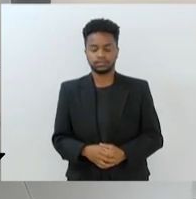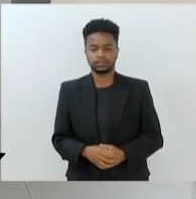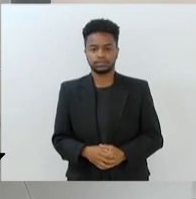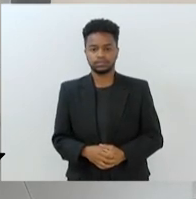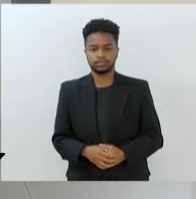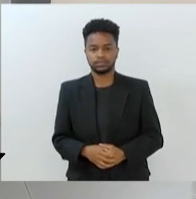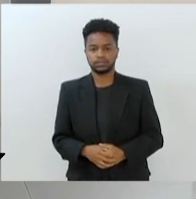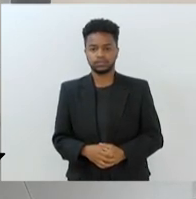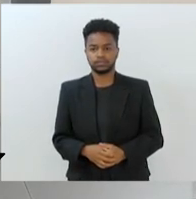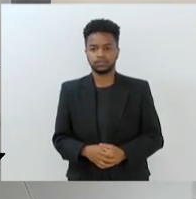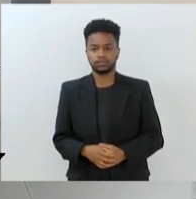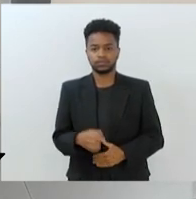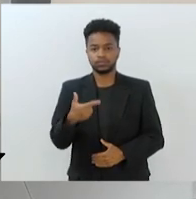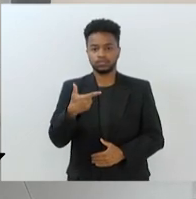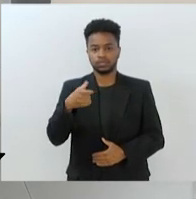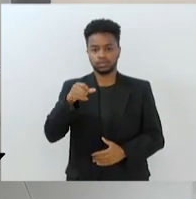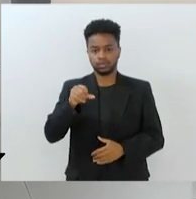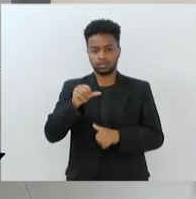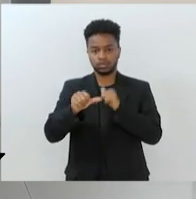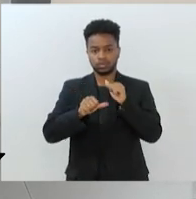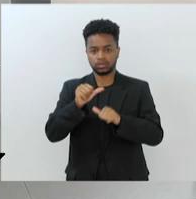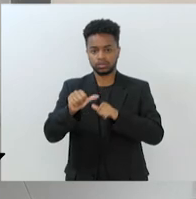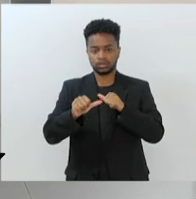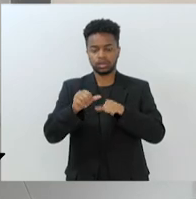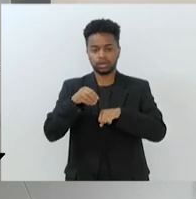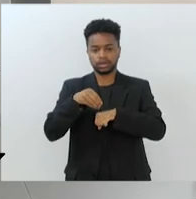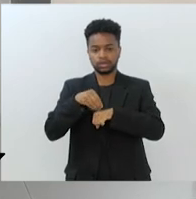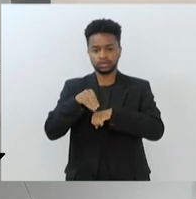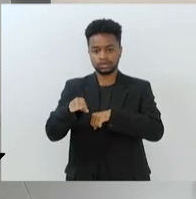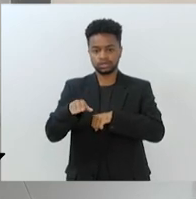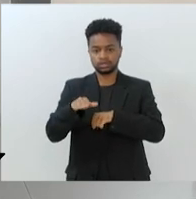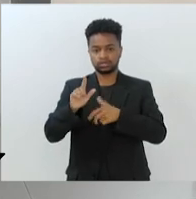O 29 é a transformação em TIL.